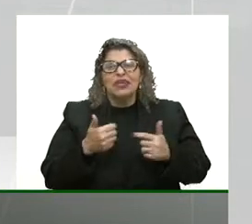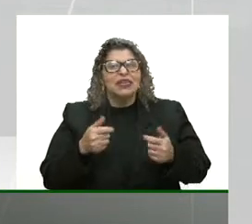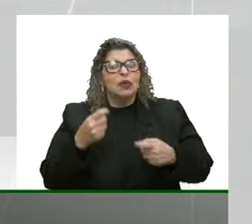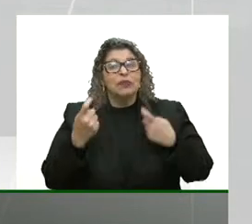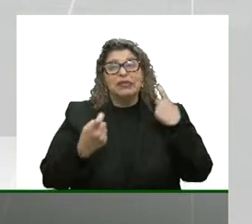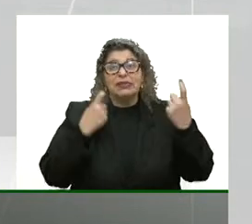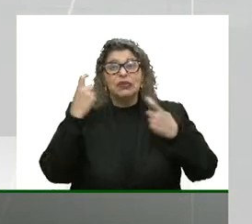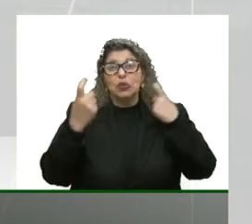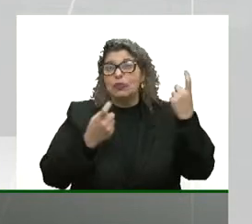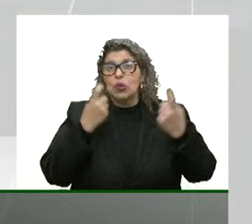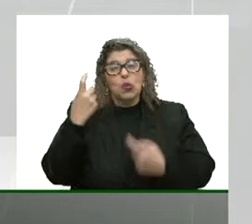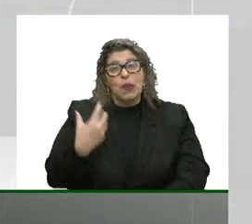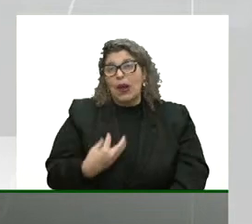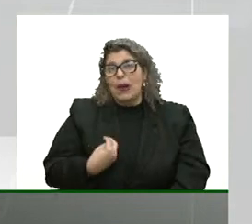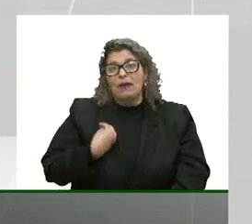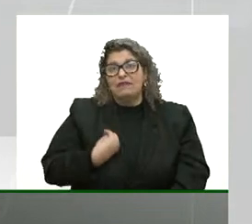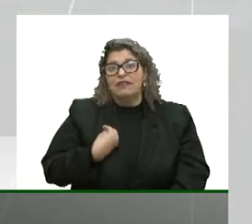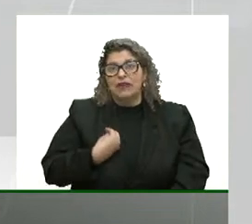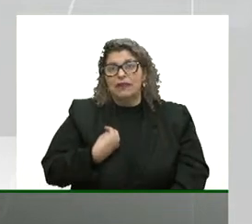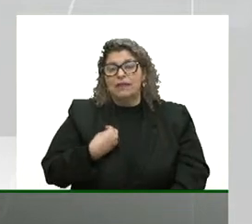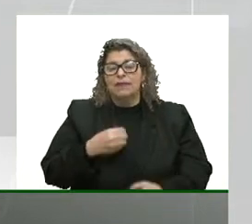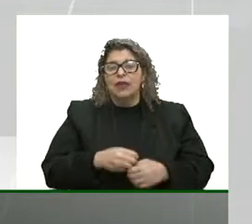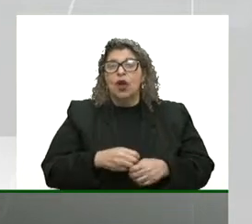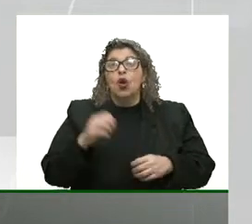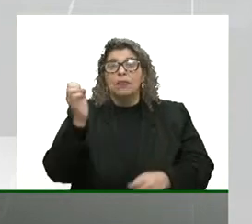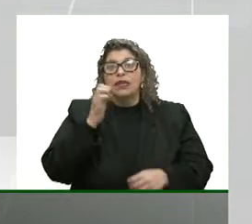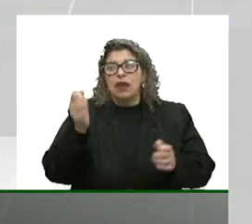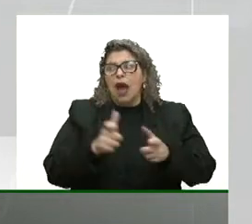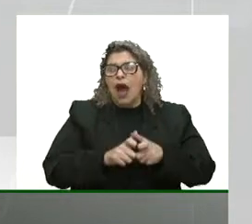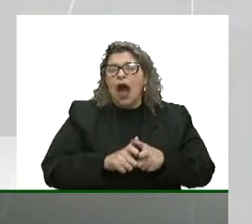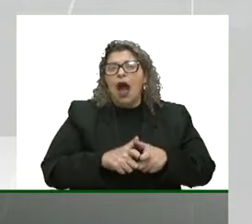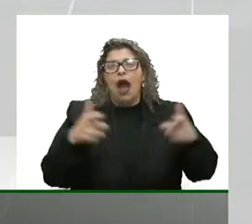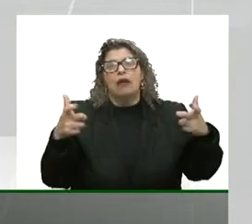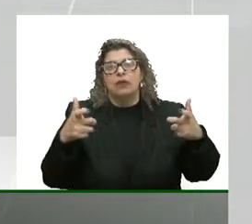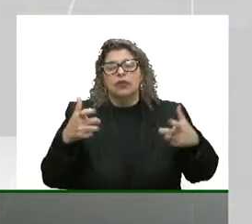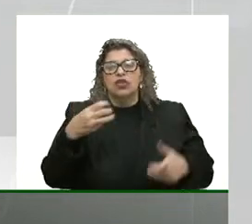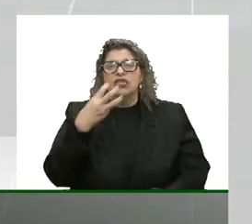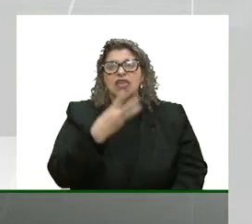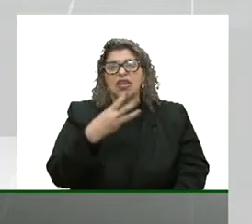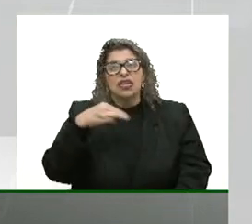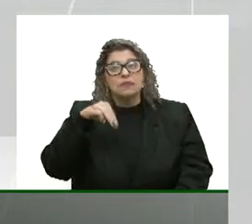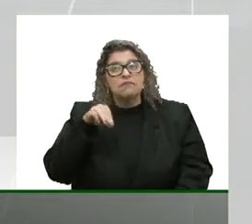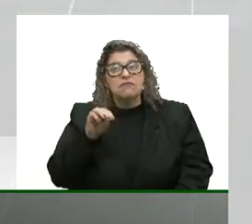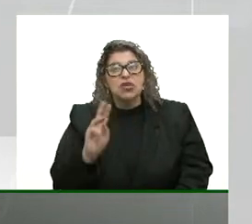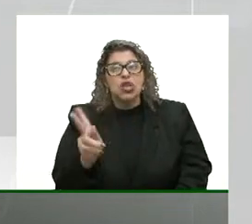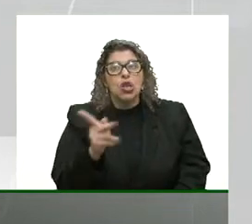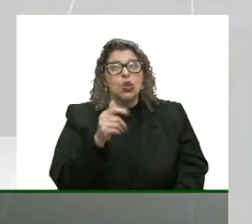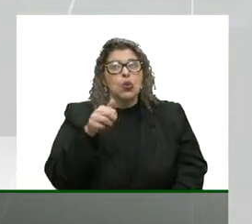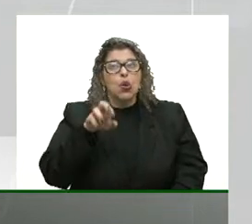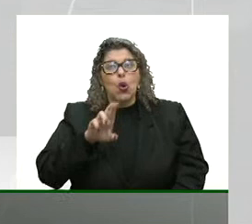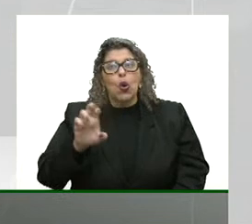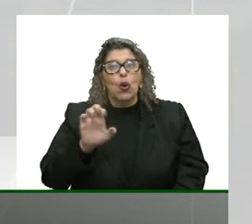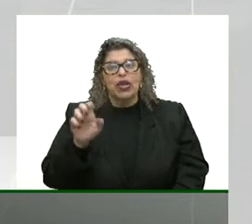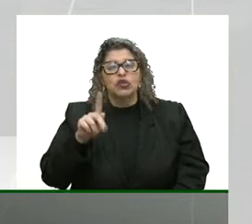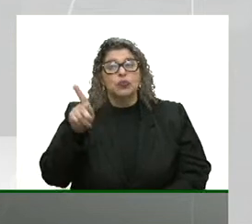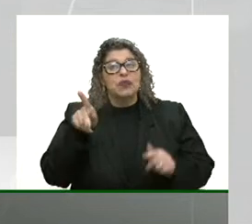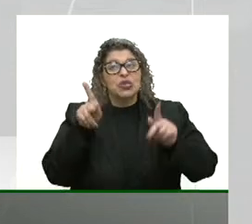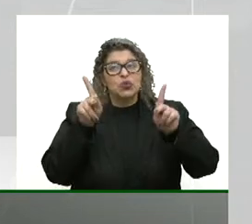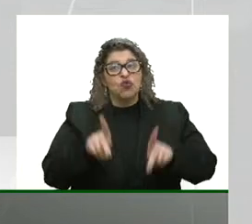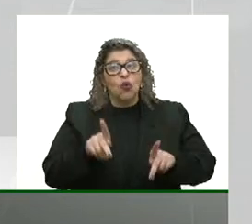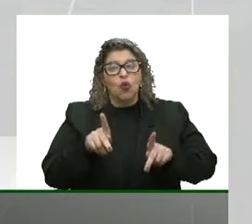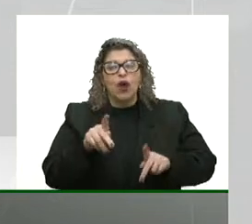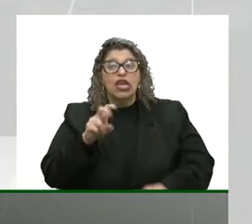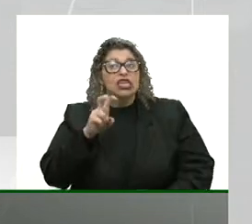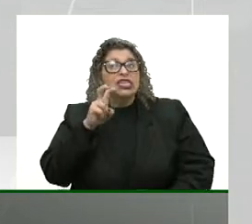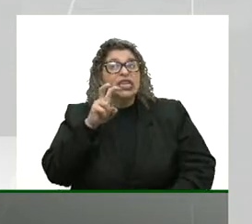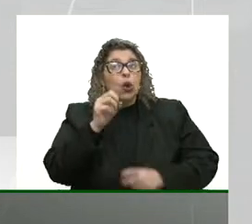da fome. O Brasil aumentou, Fábio, 3 milhões de pessoas nos últimos